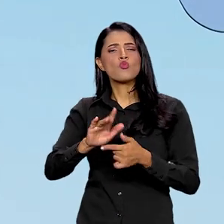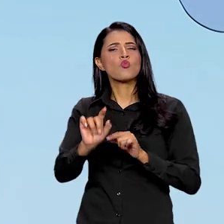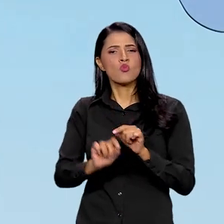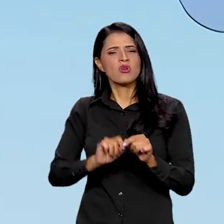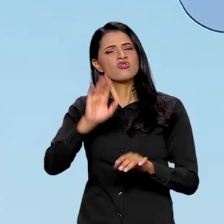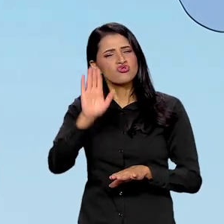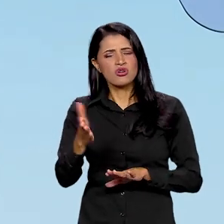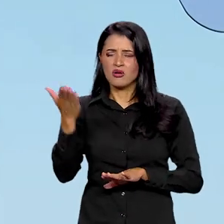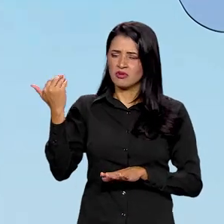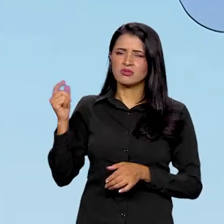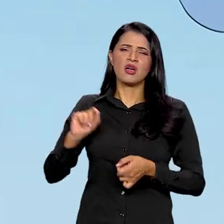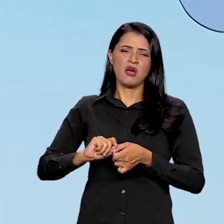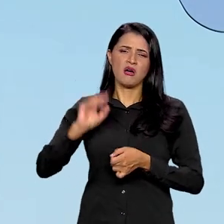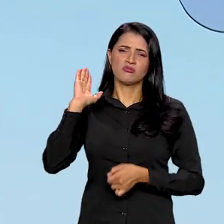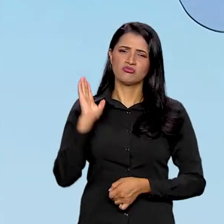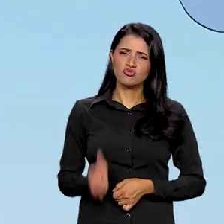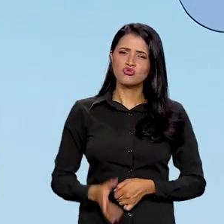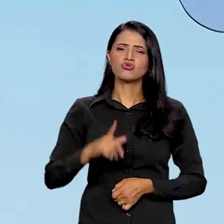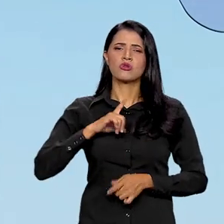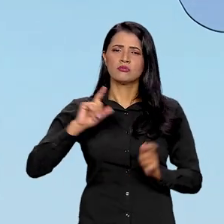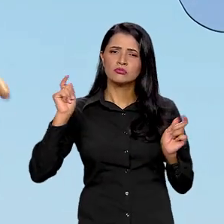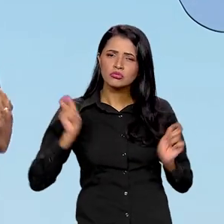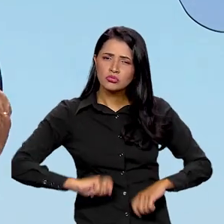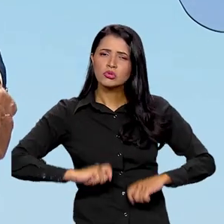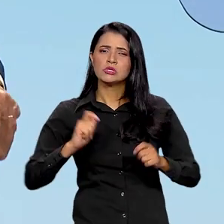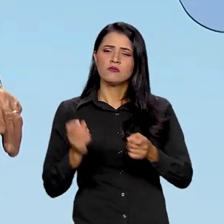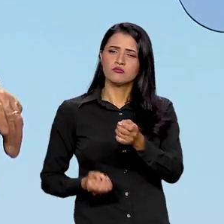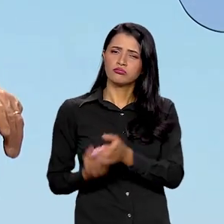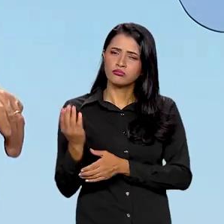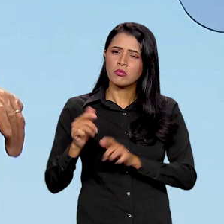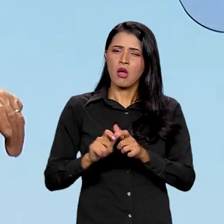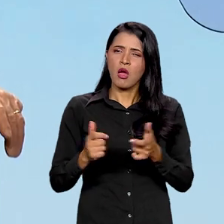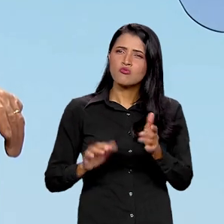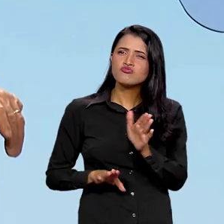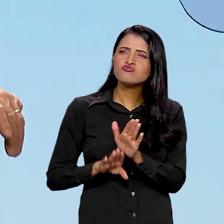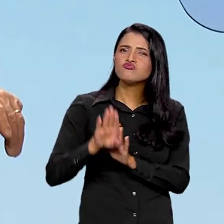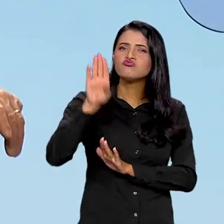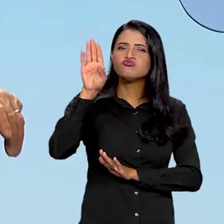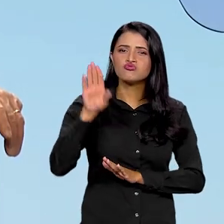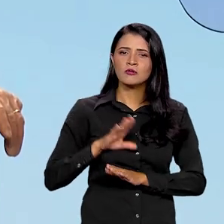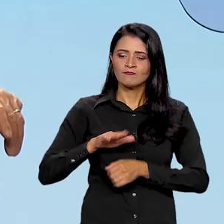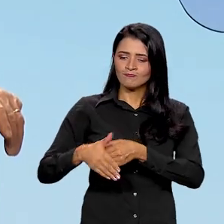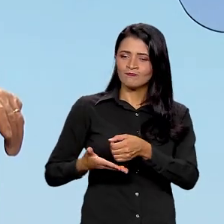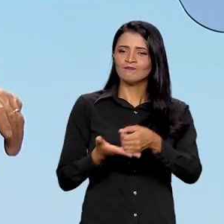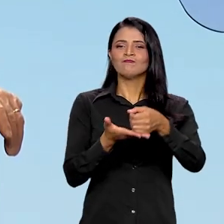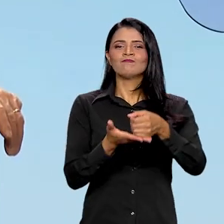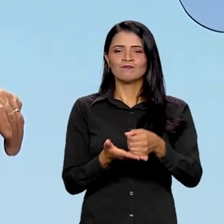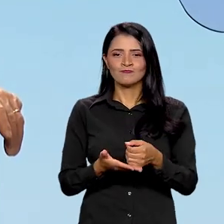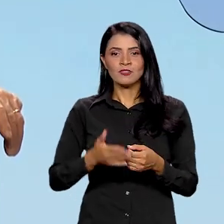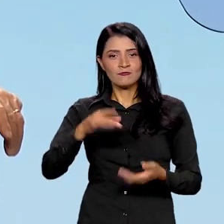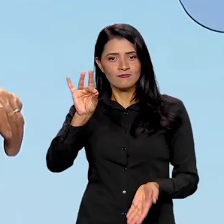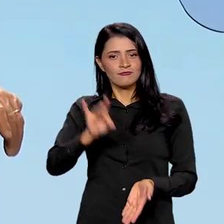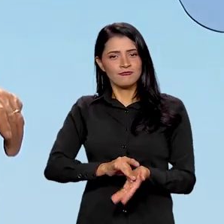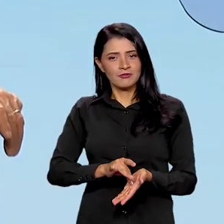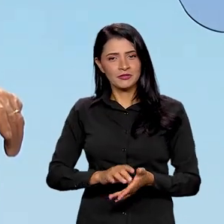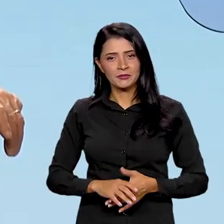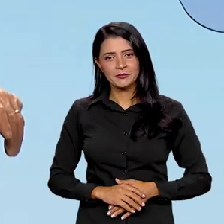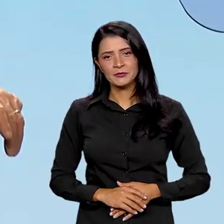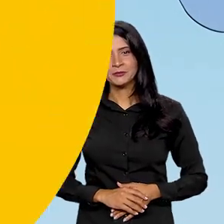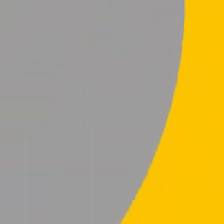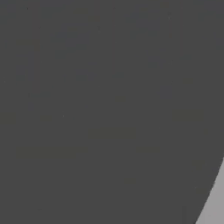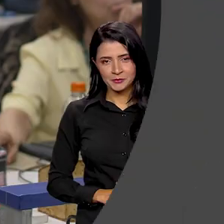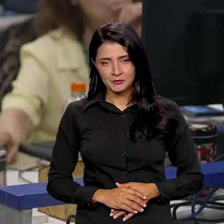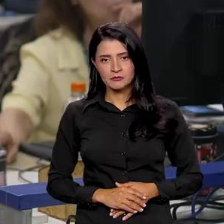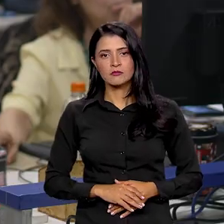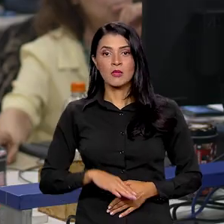provar, como já fizemos no passado, que é possível produzir e crescer de forma sustentável e